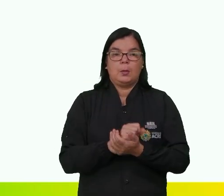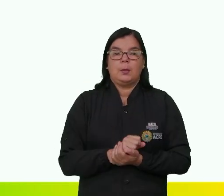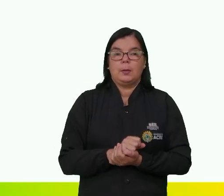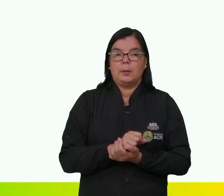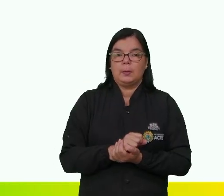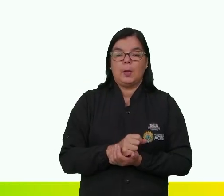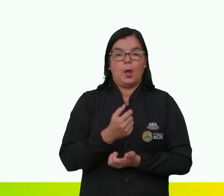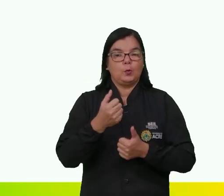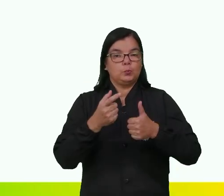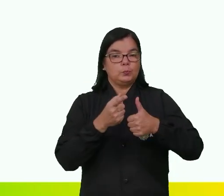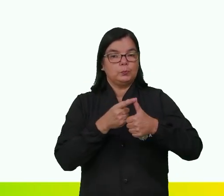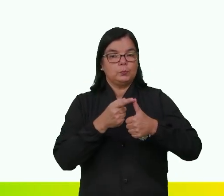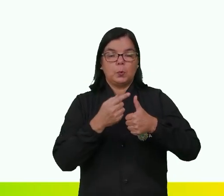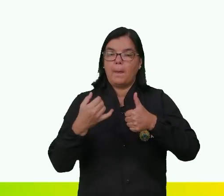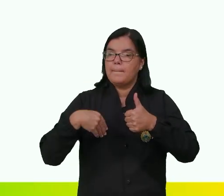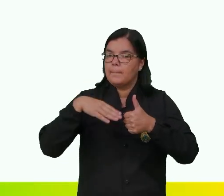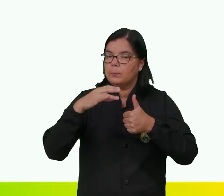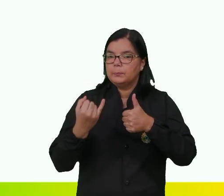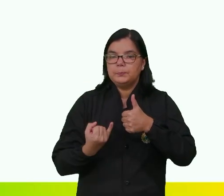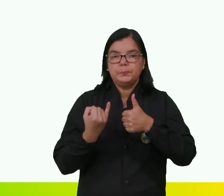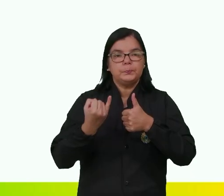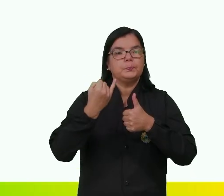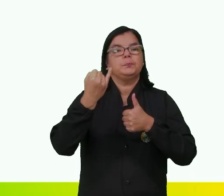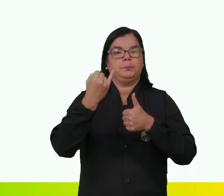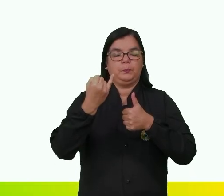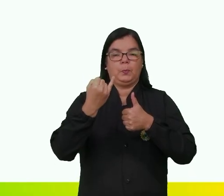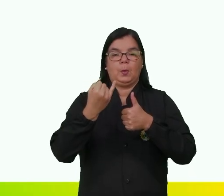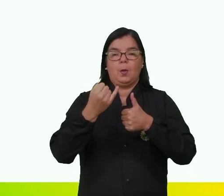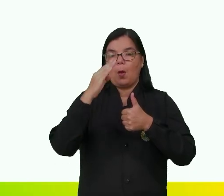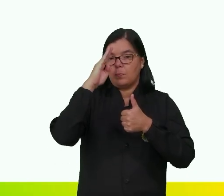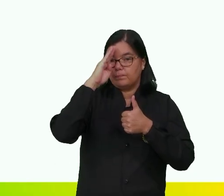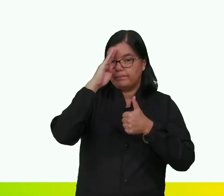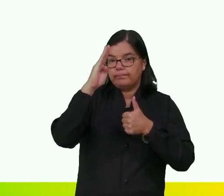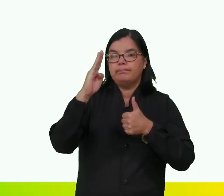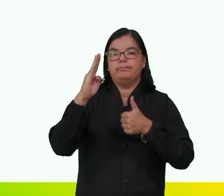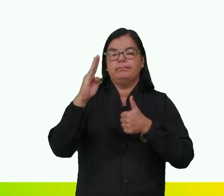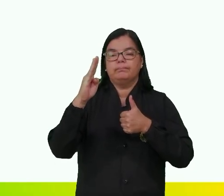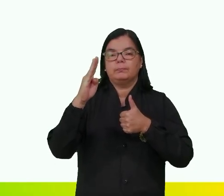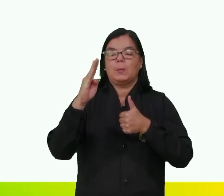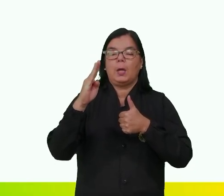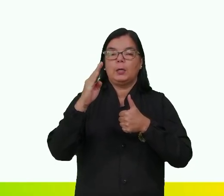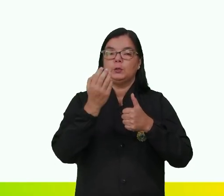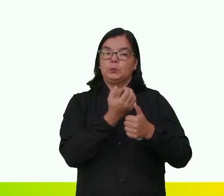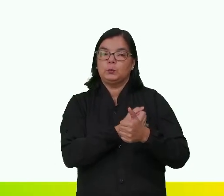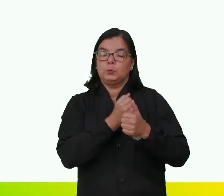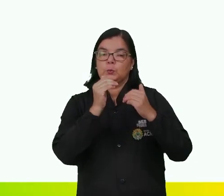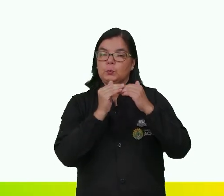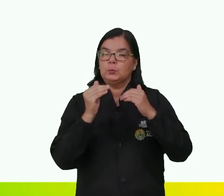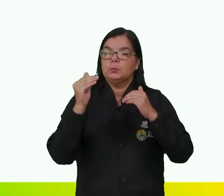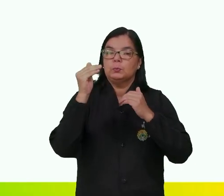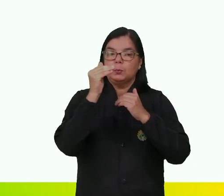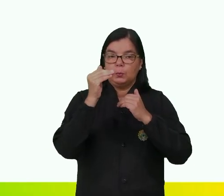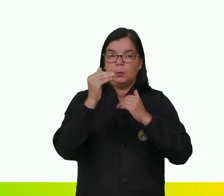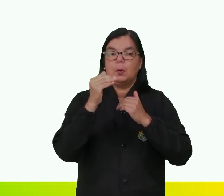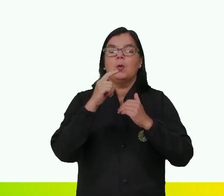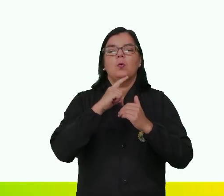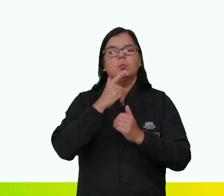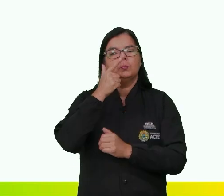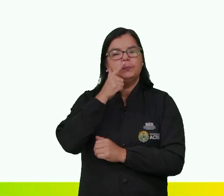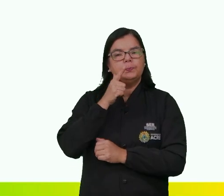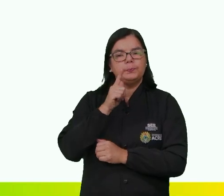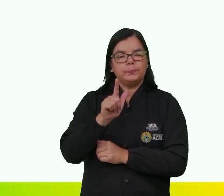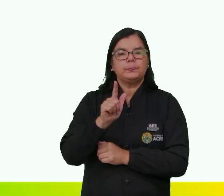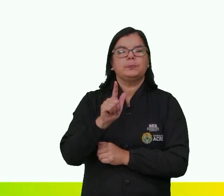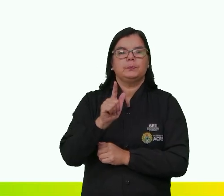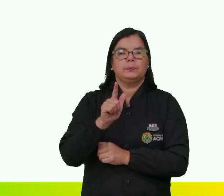que é a número 1, que é chamada propriedade fundamental das potências. São com elas que nós